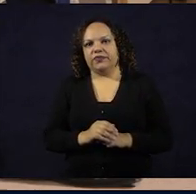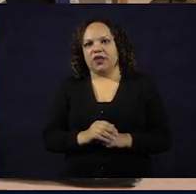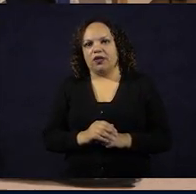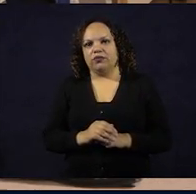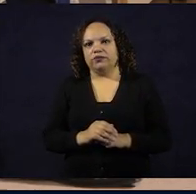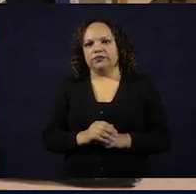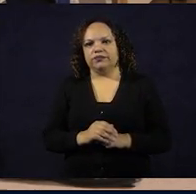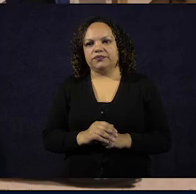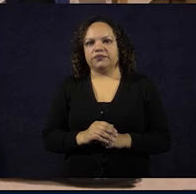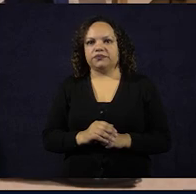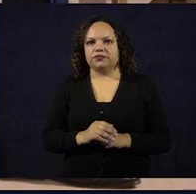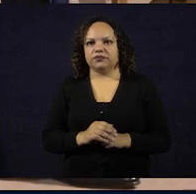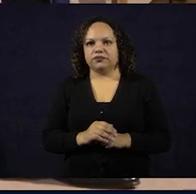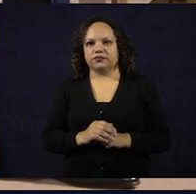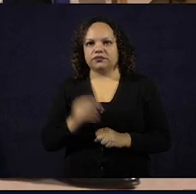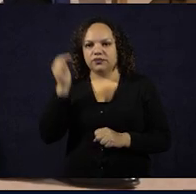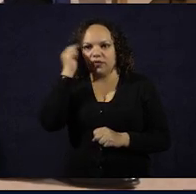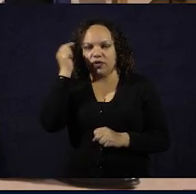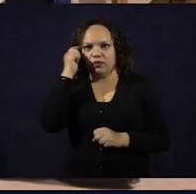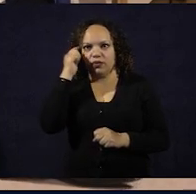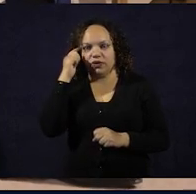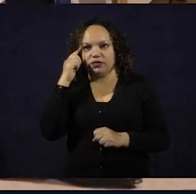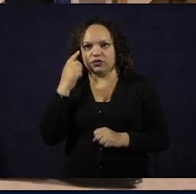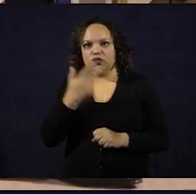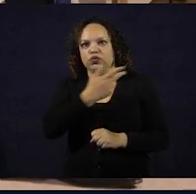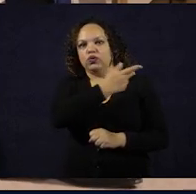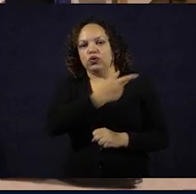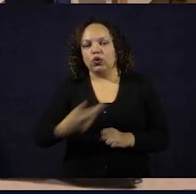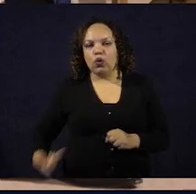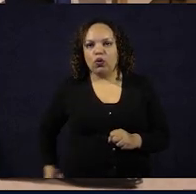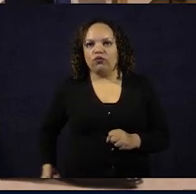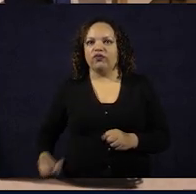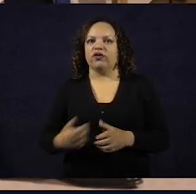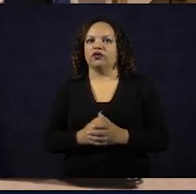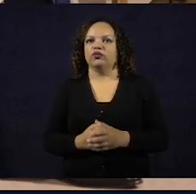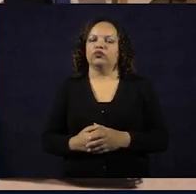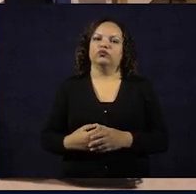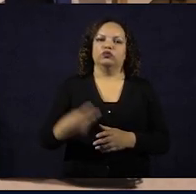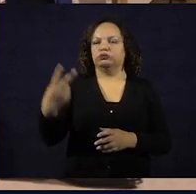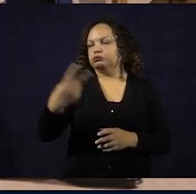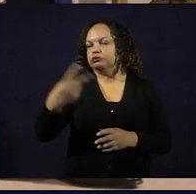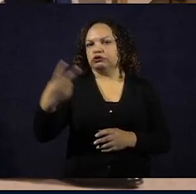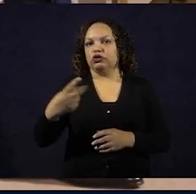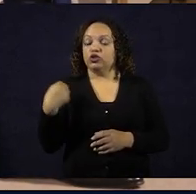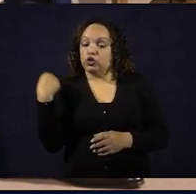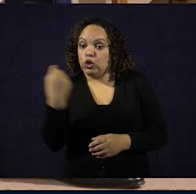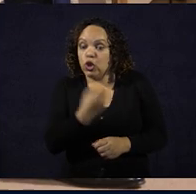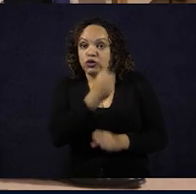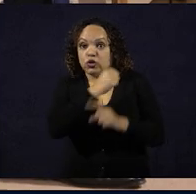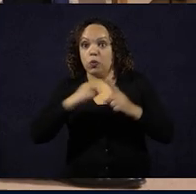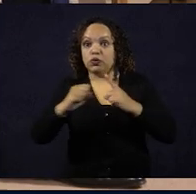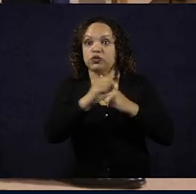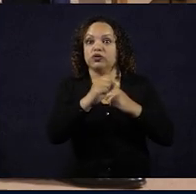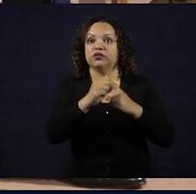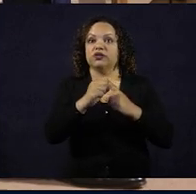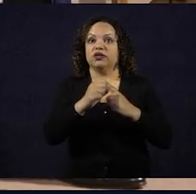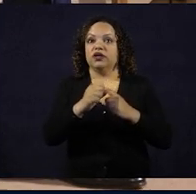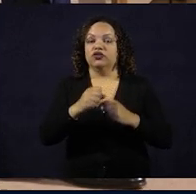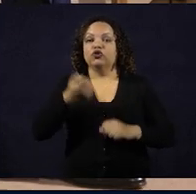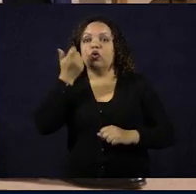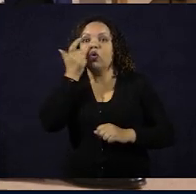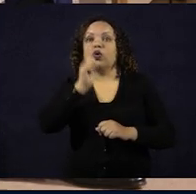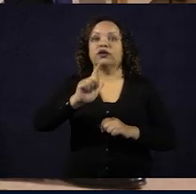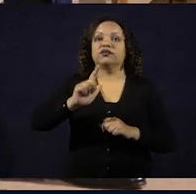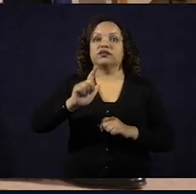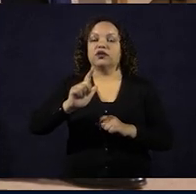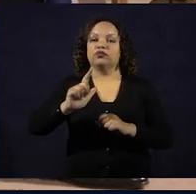acho que mais do que o governo algo governo B nós sociedade brasileira conquistamos